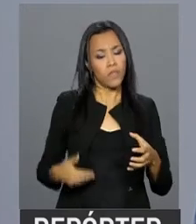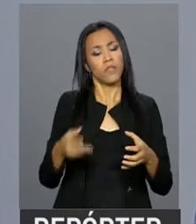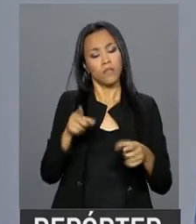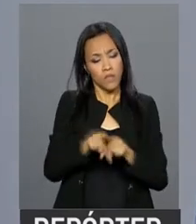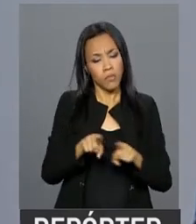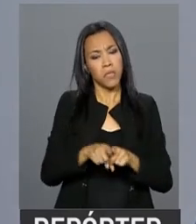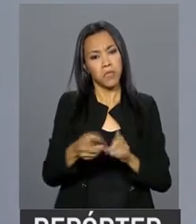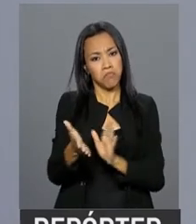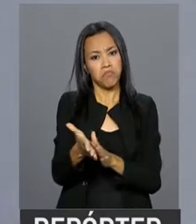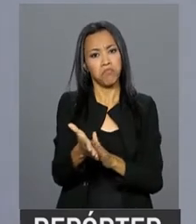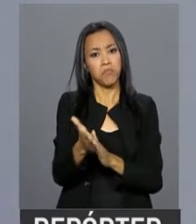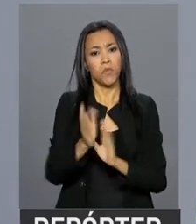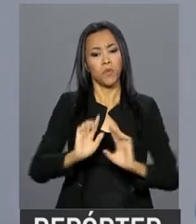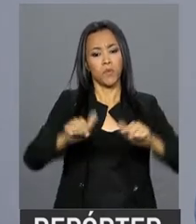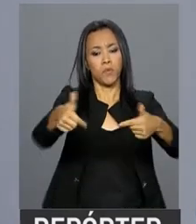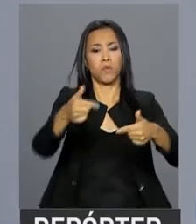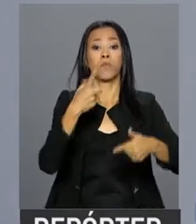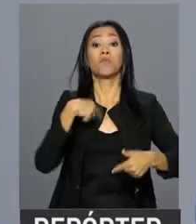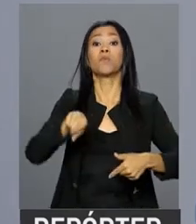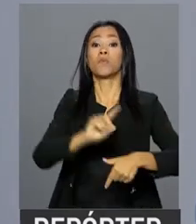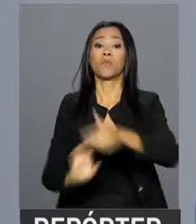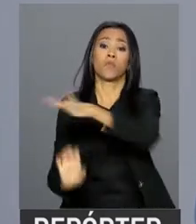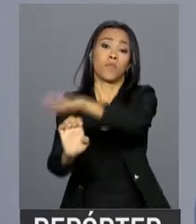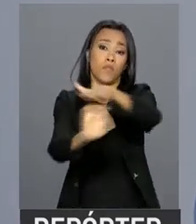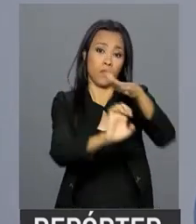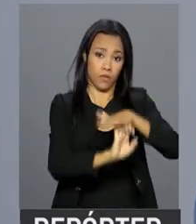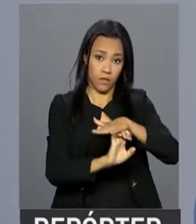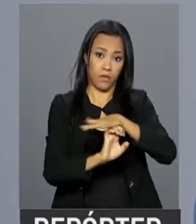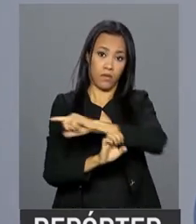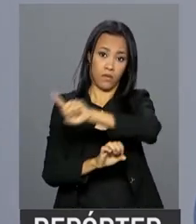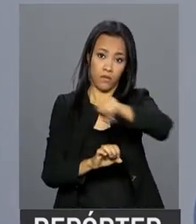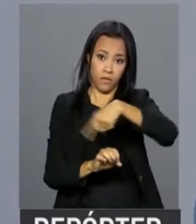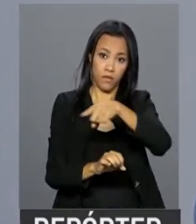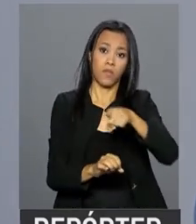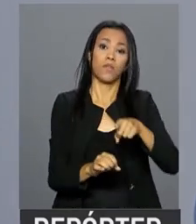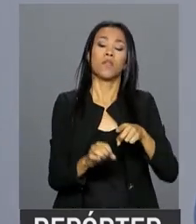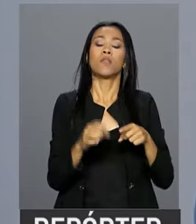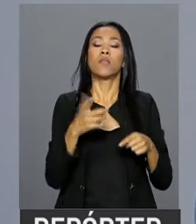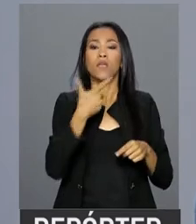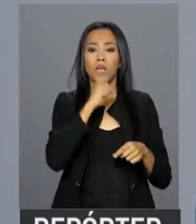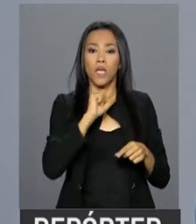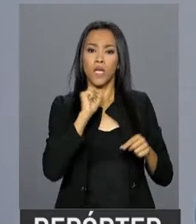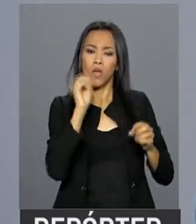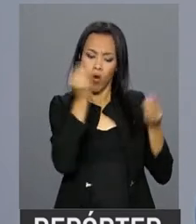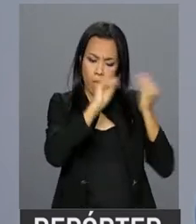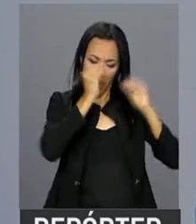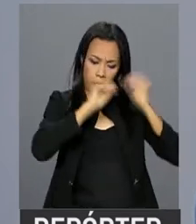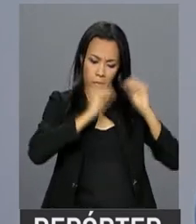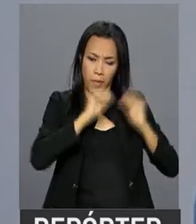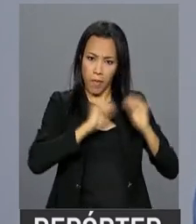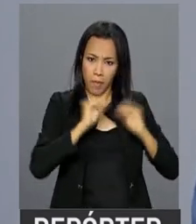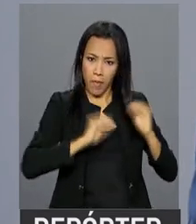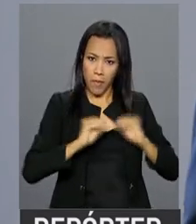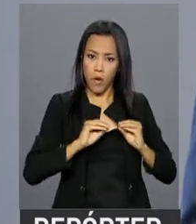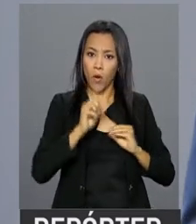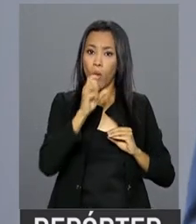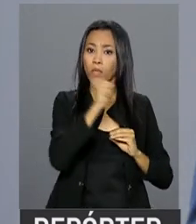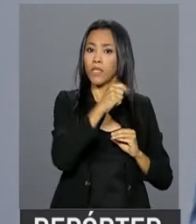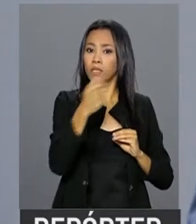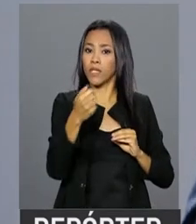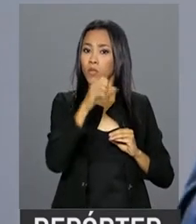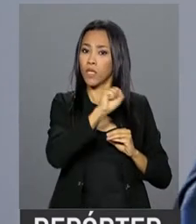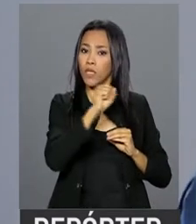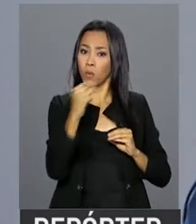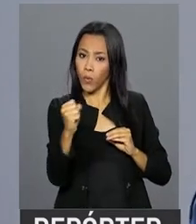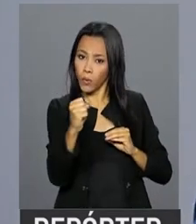iniciativa privada. Na convicção mais plena que teve o Constituinte brasileiro de 87 e 88, de que o poder público